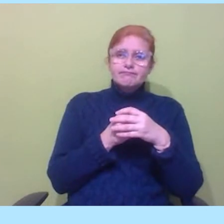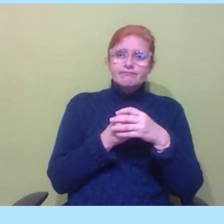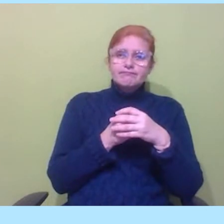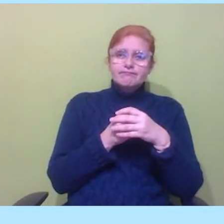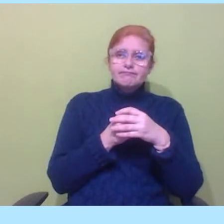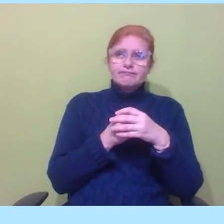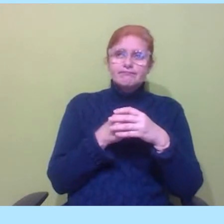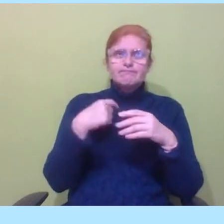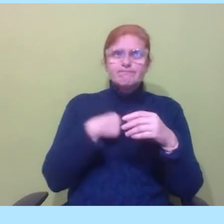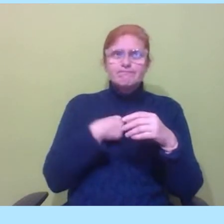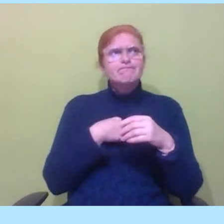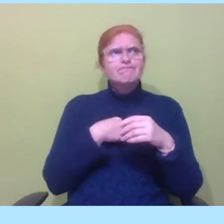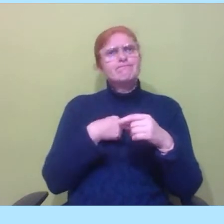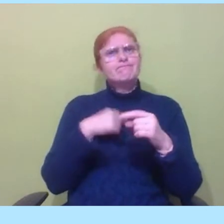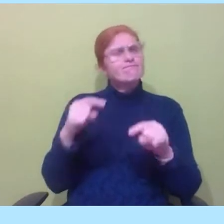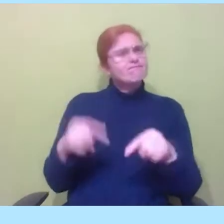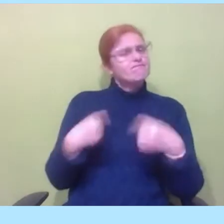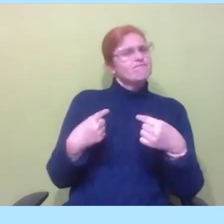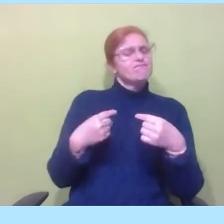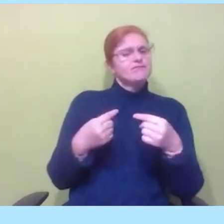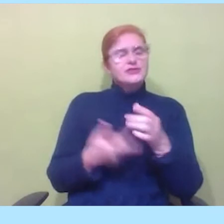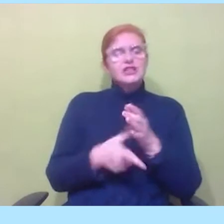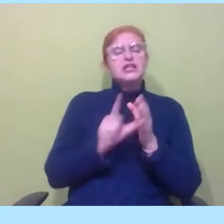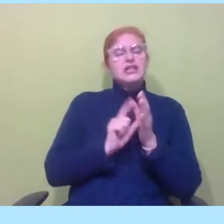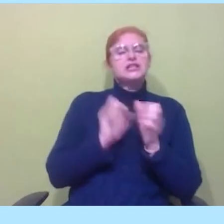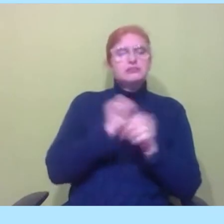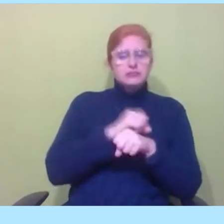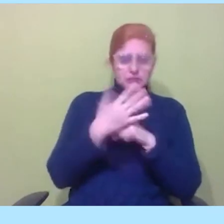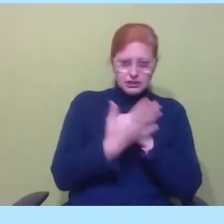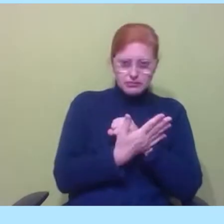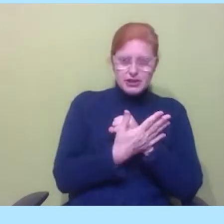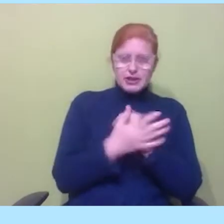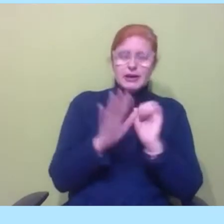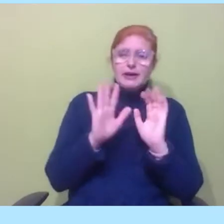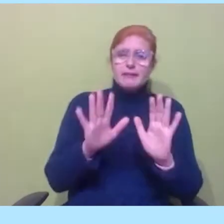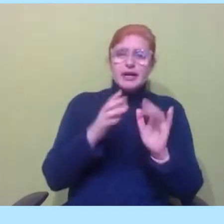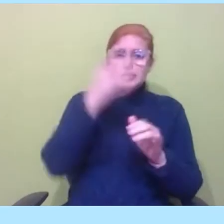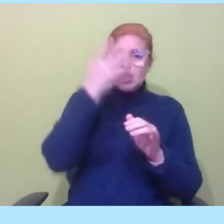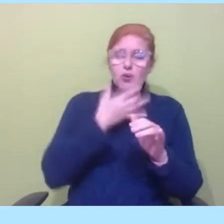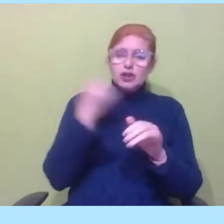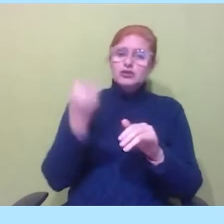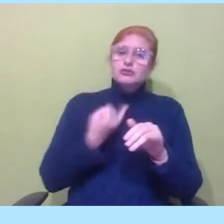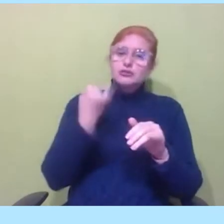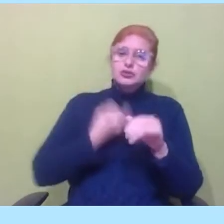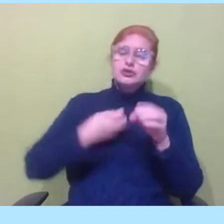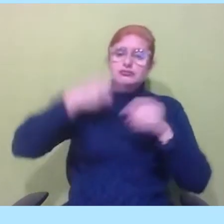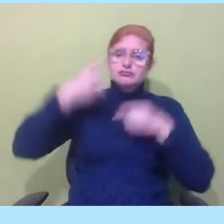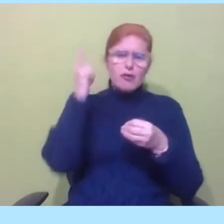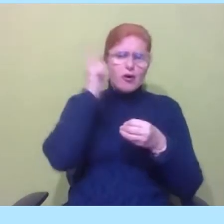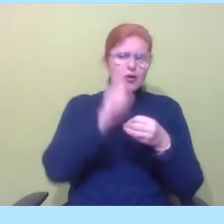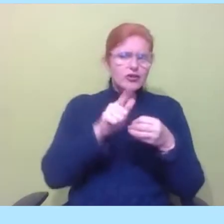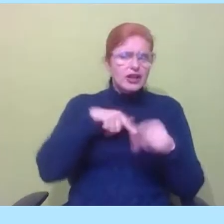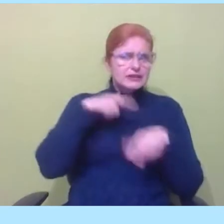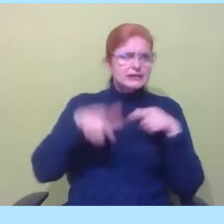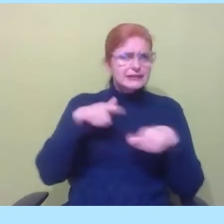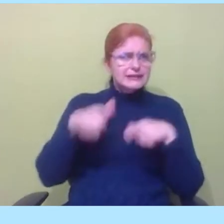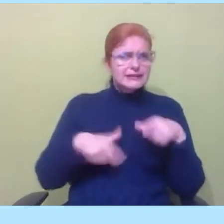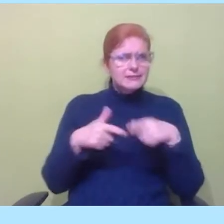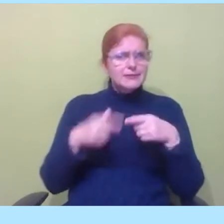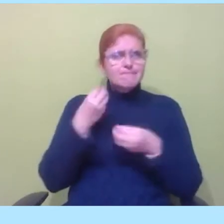é cada vez mais importante de se discutir, que é como a gente consegue trabalhar, como a gente